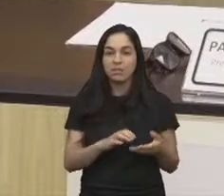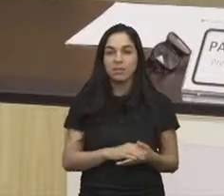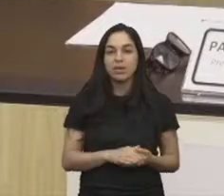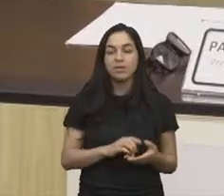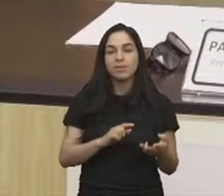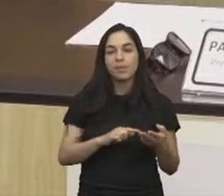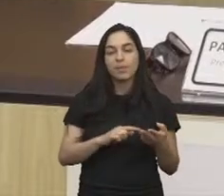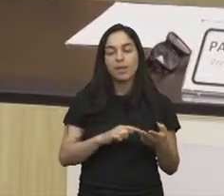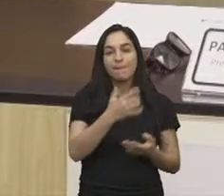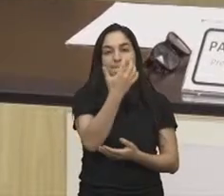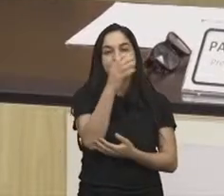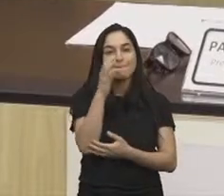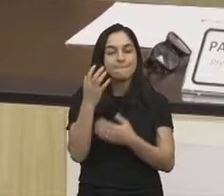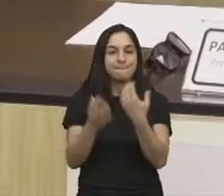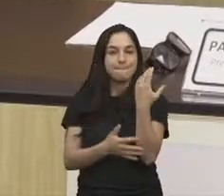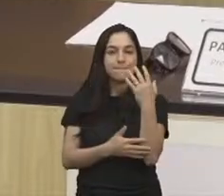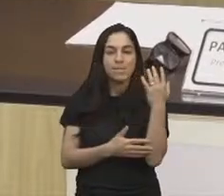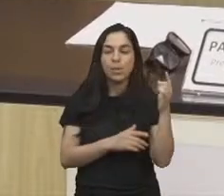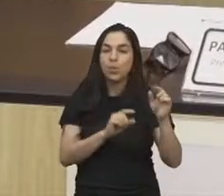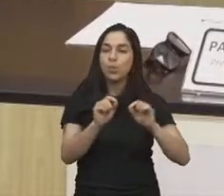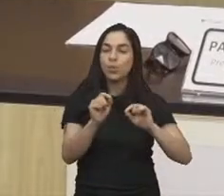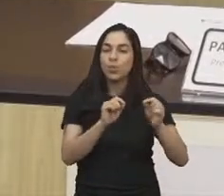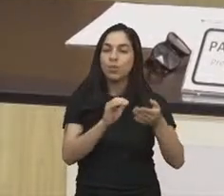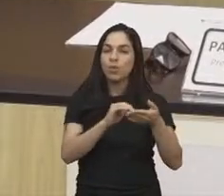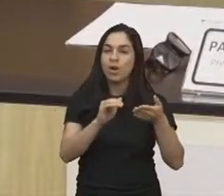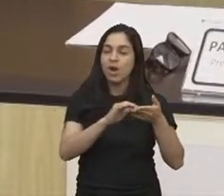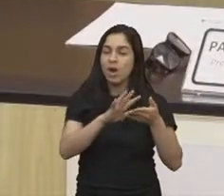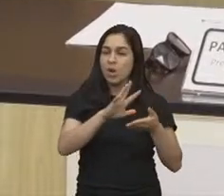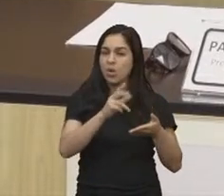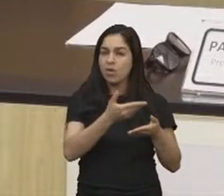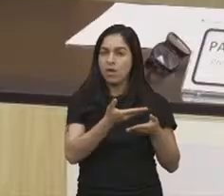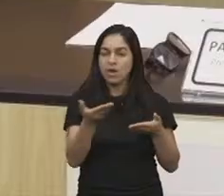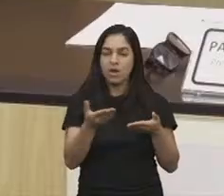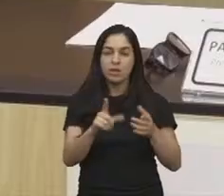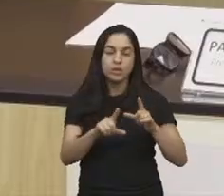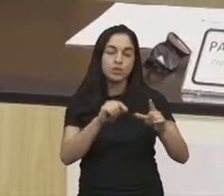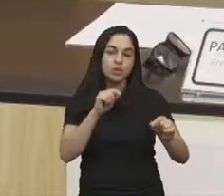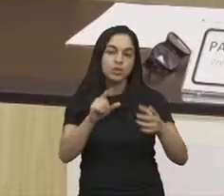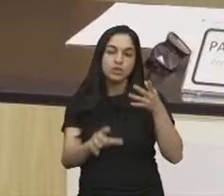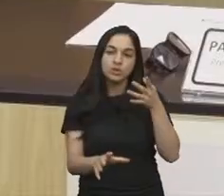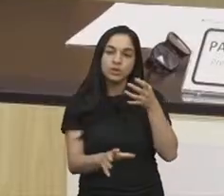Meio Ambiente, que vocês tirassem uma comissão de 3 pessoas,